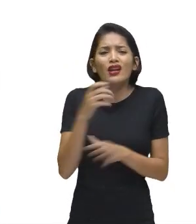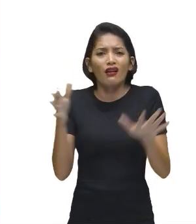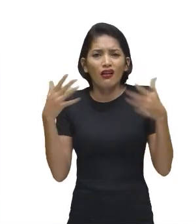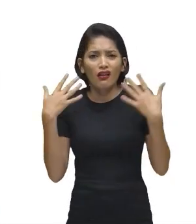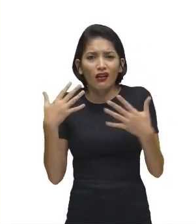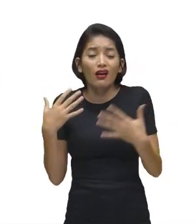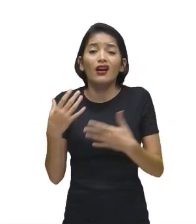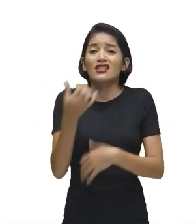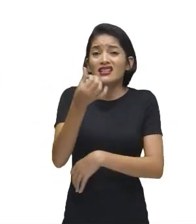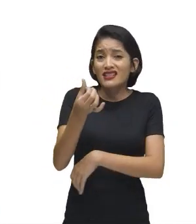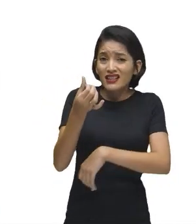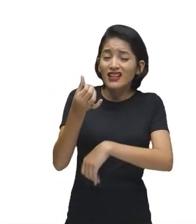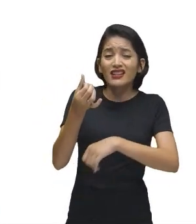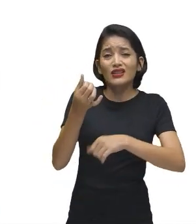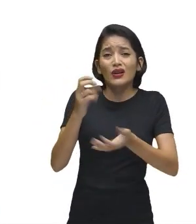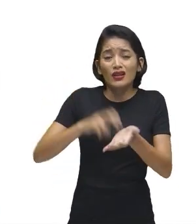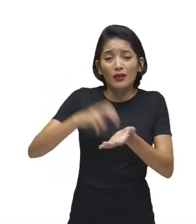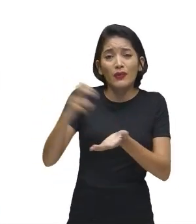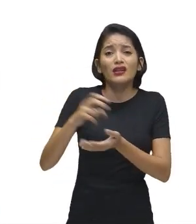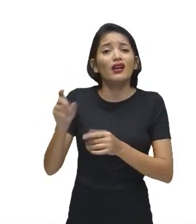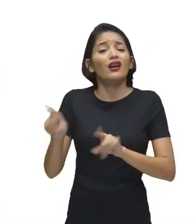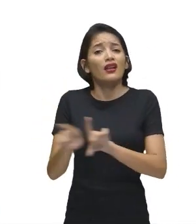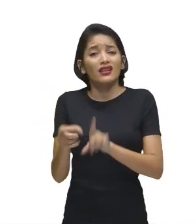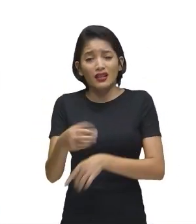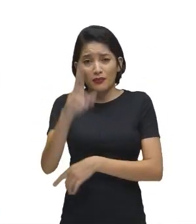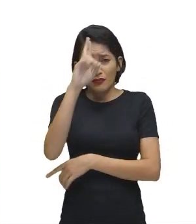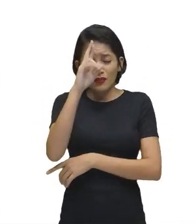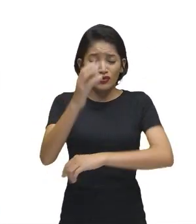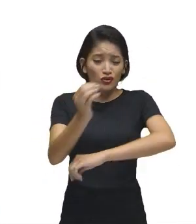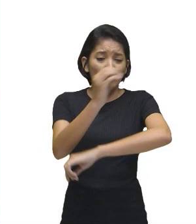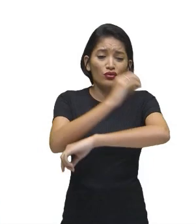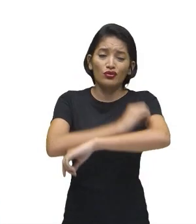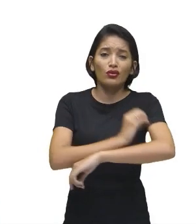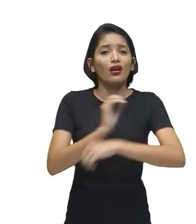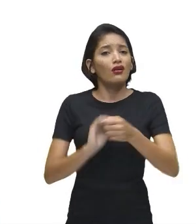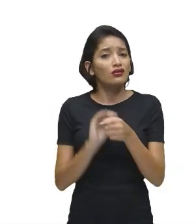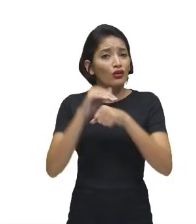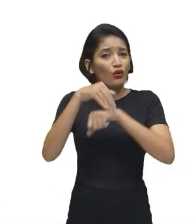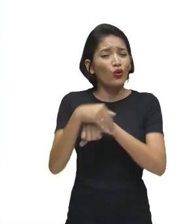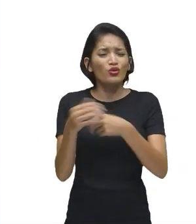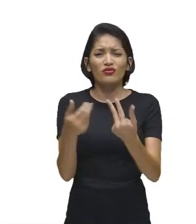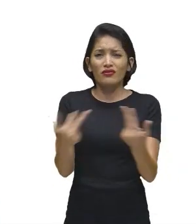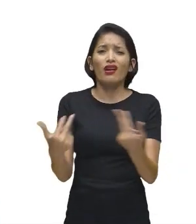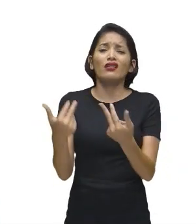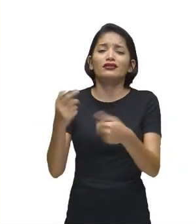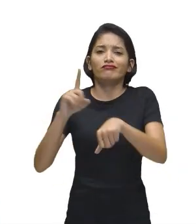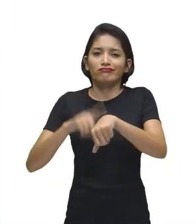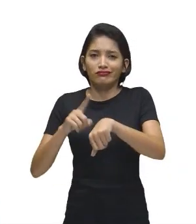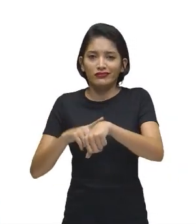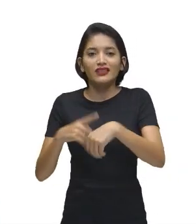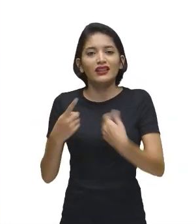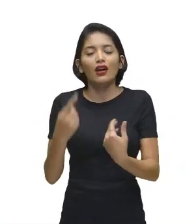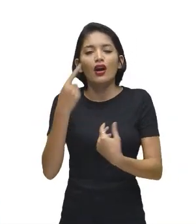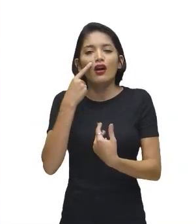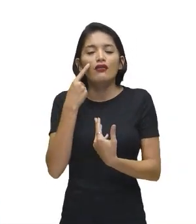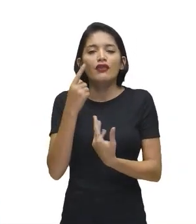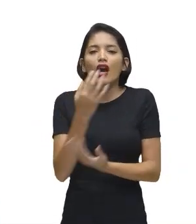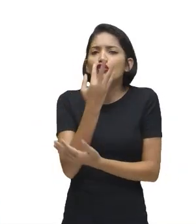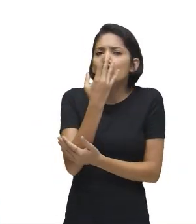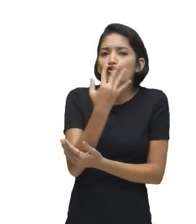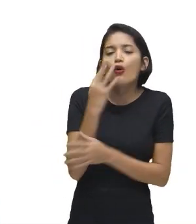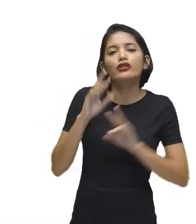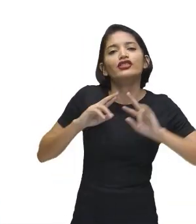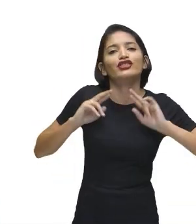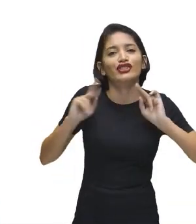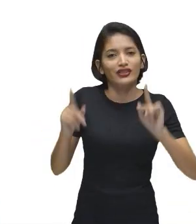6 horas da manhã, meio-dia, no entardecer, no anoitecer. Então, aí você vê o efeito aí das